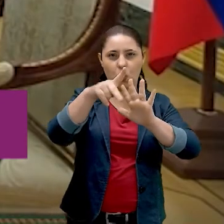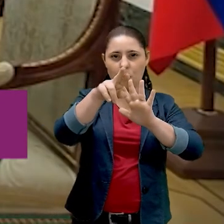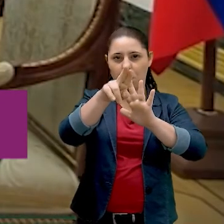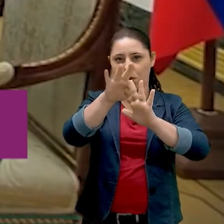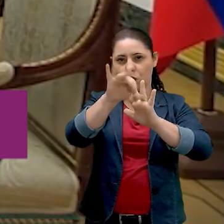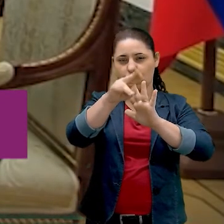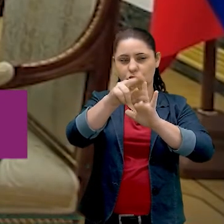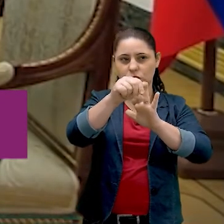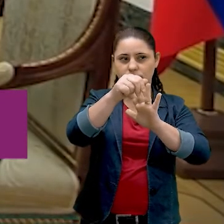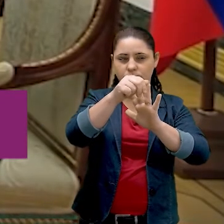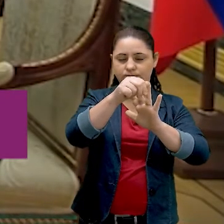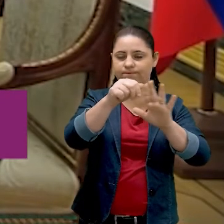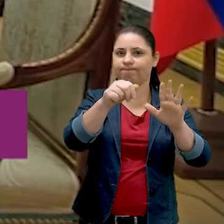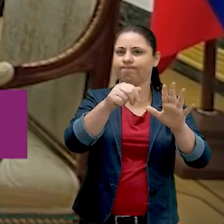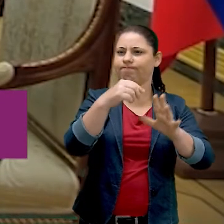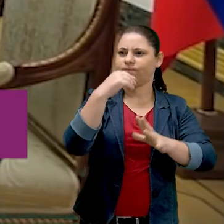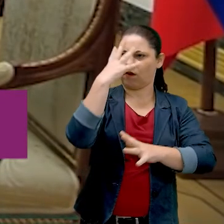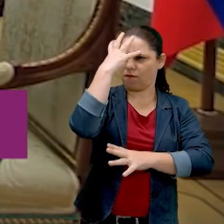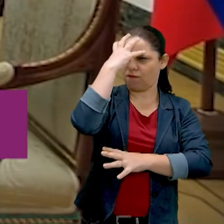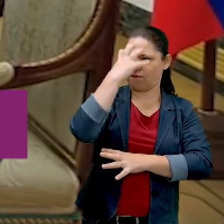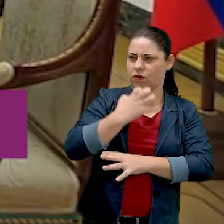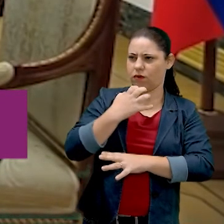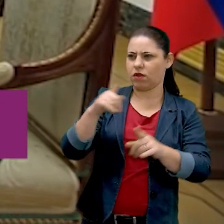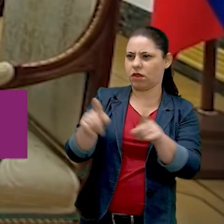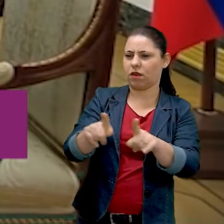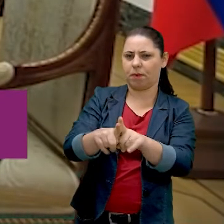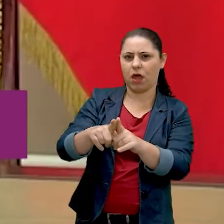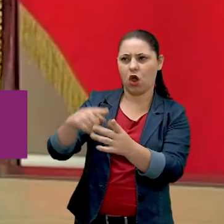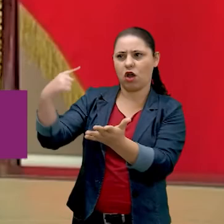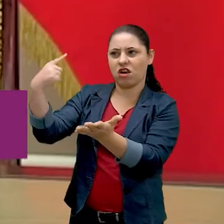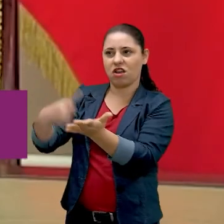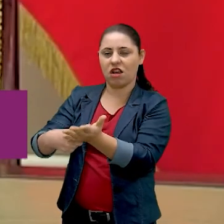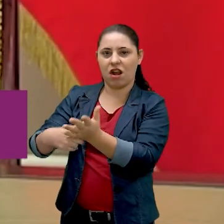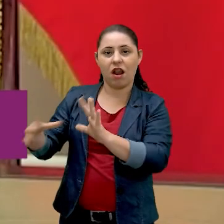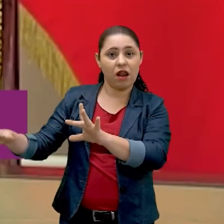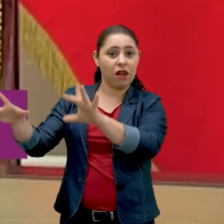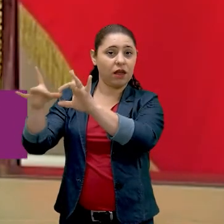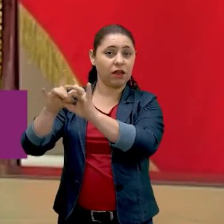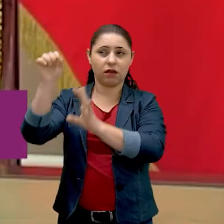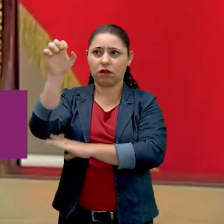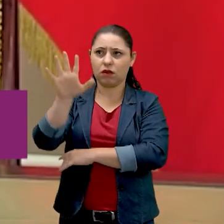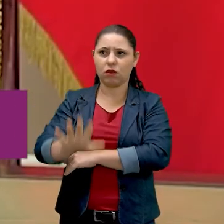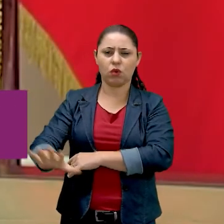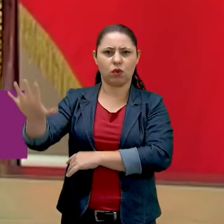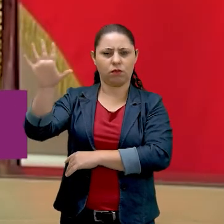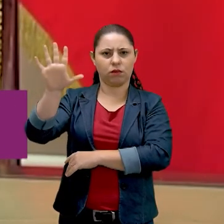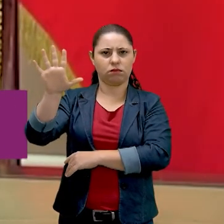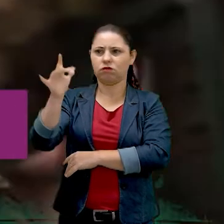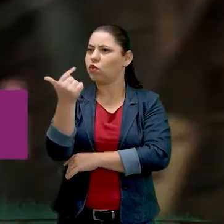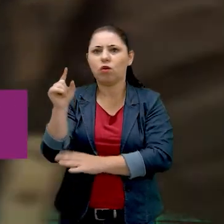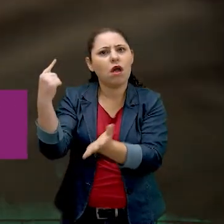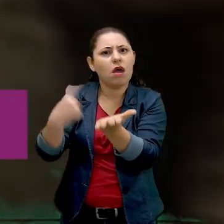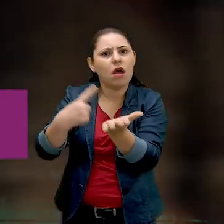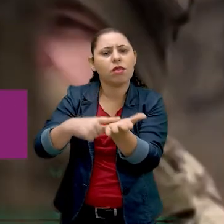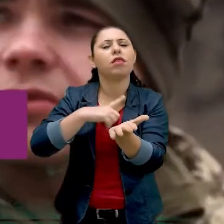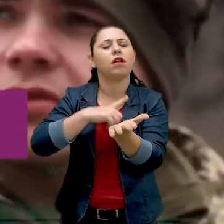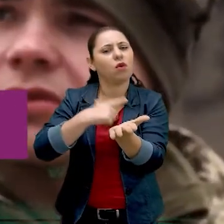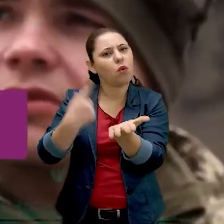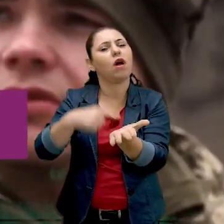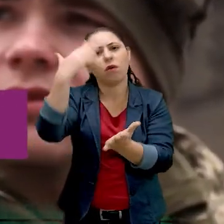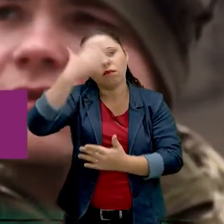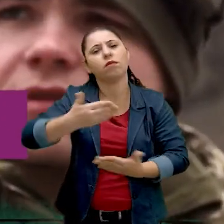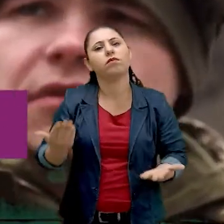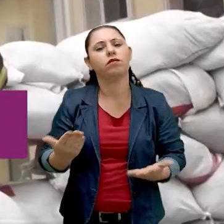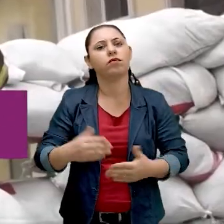Putin e pela adesão, a ideia de aderir à União Europeia. O Putin falou assim, não vou deixar, a gente tem um